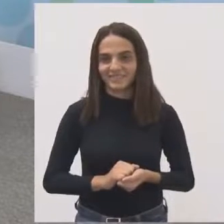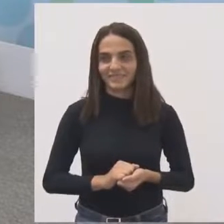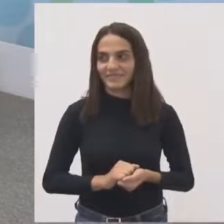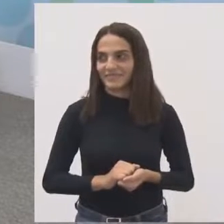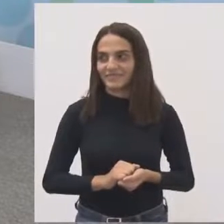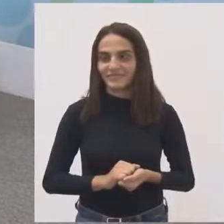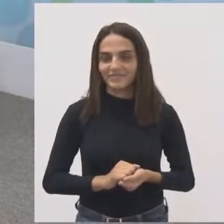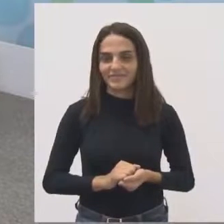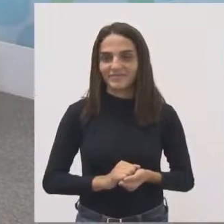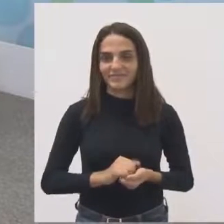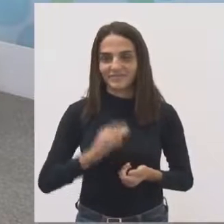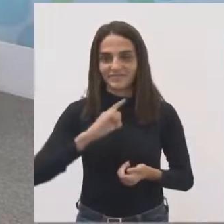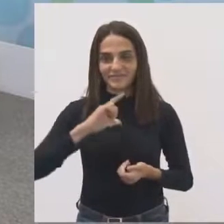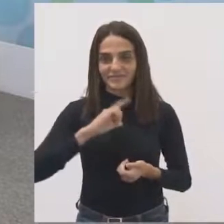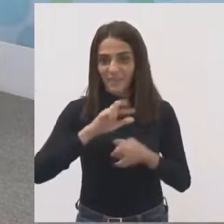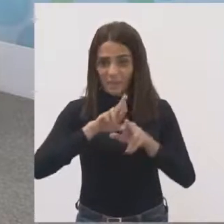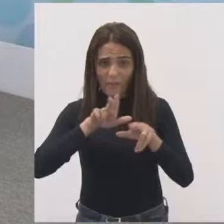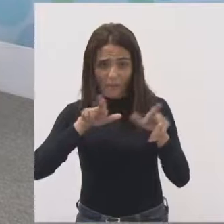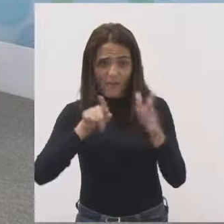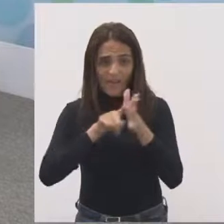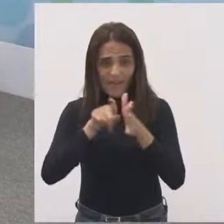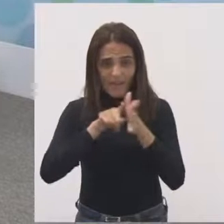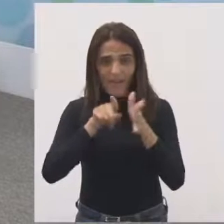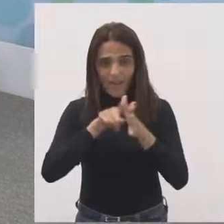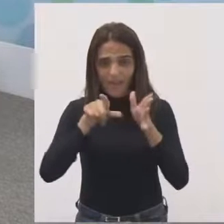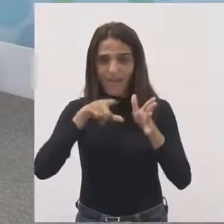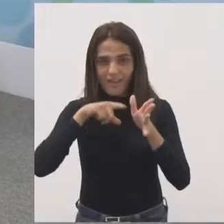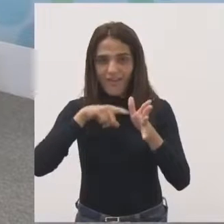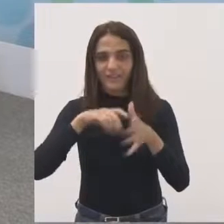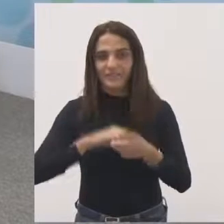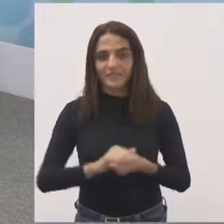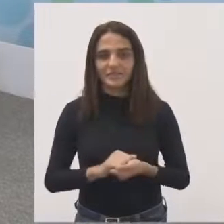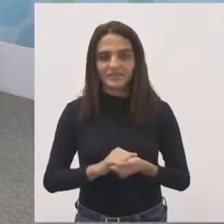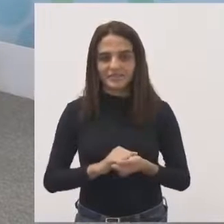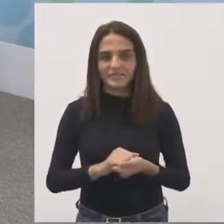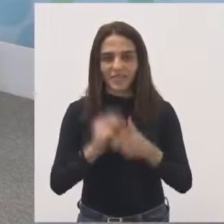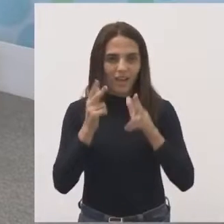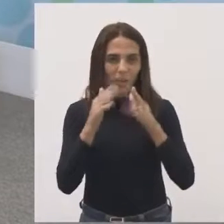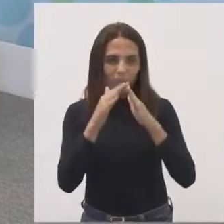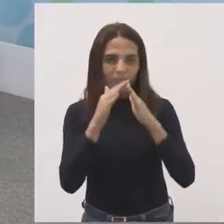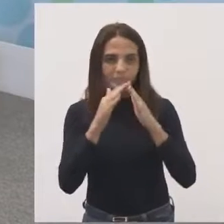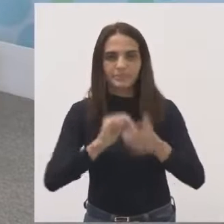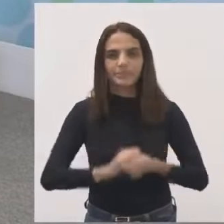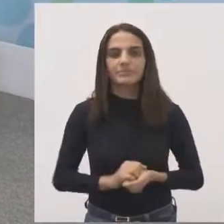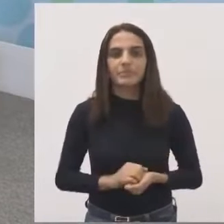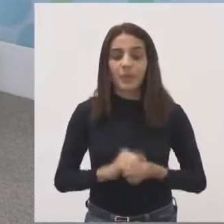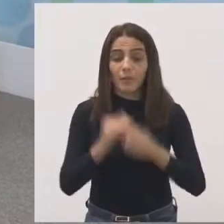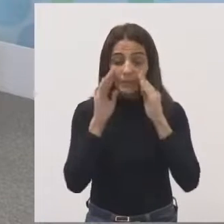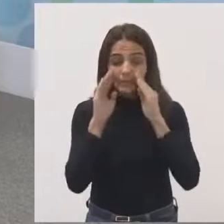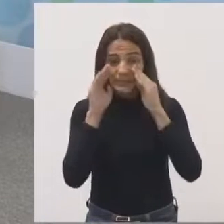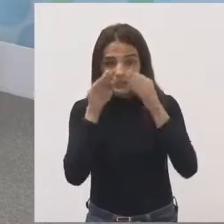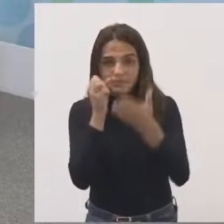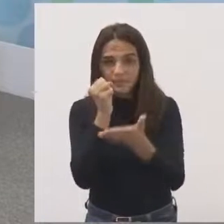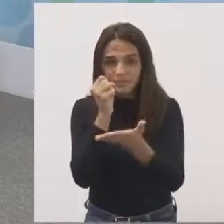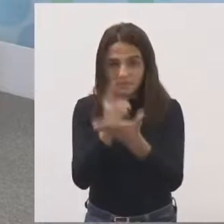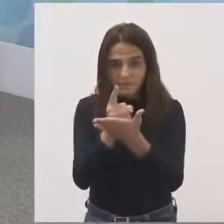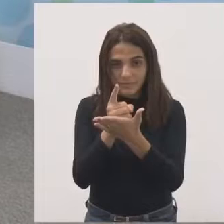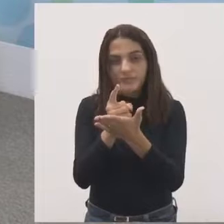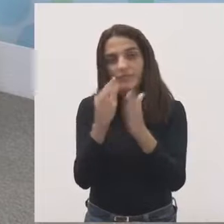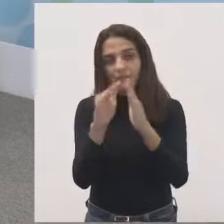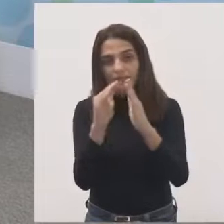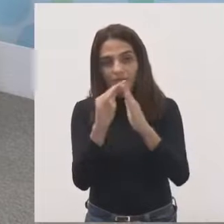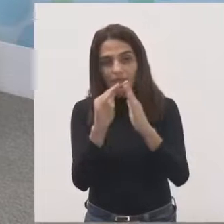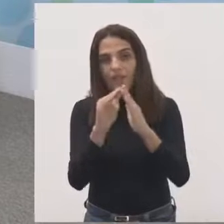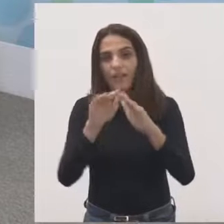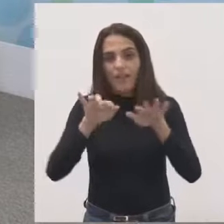Então, vamos. Esse aqui eu tenho várias perguntas aqui, ó. Como se fosse em casa, tá? Então, vamos focar nesse aqui, que é a compra. Eu fiz a compra em casa,